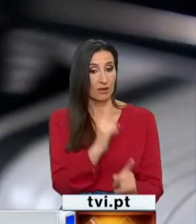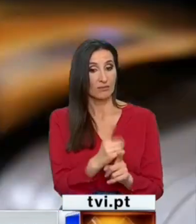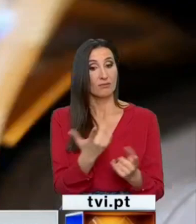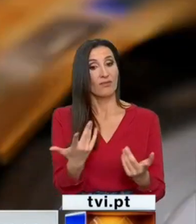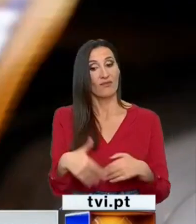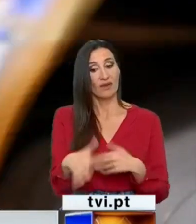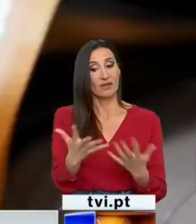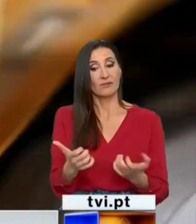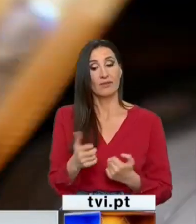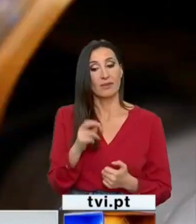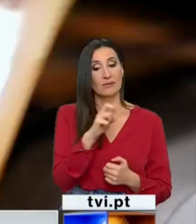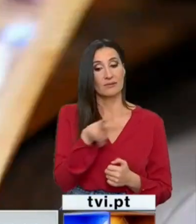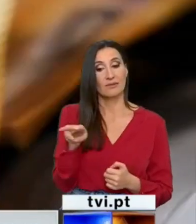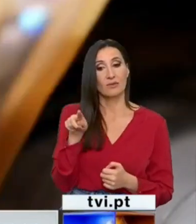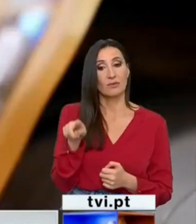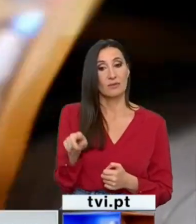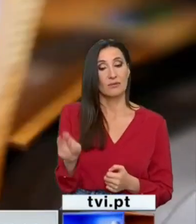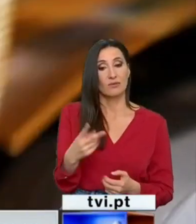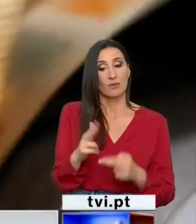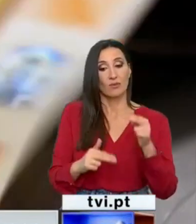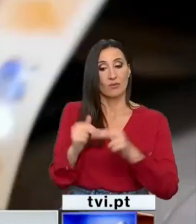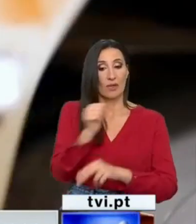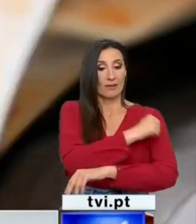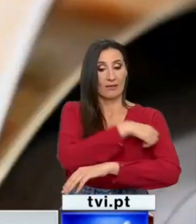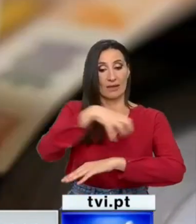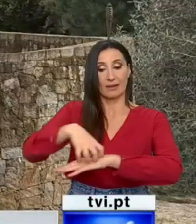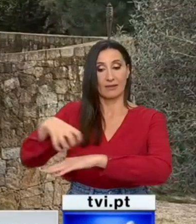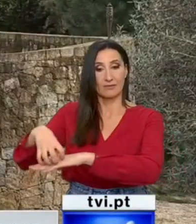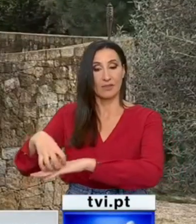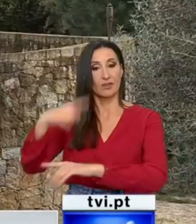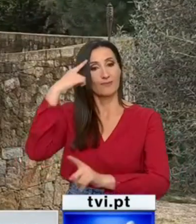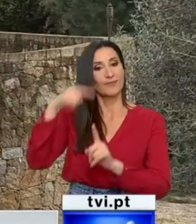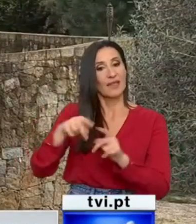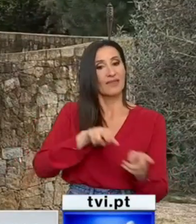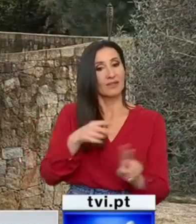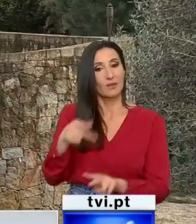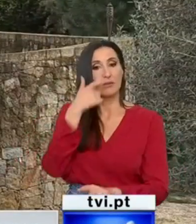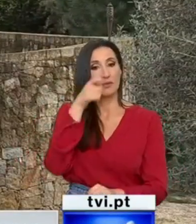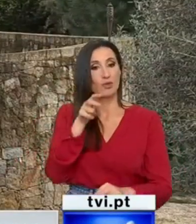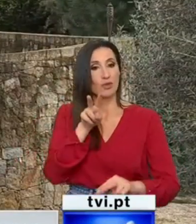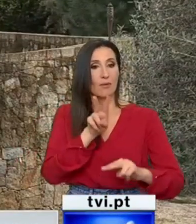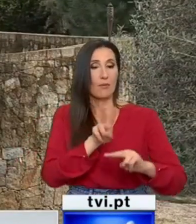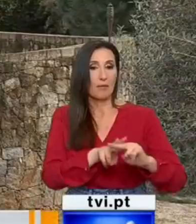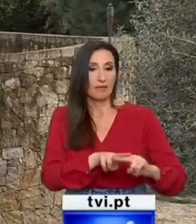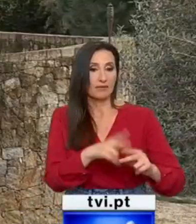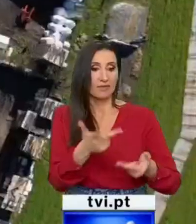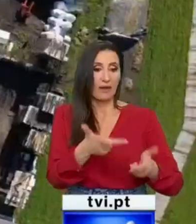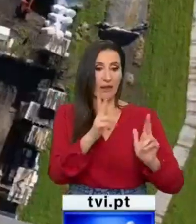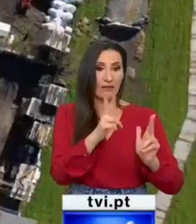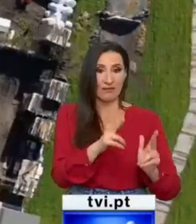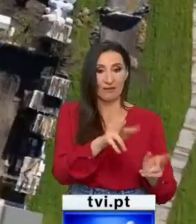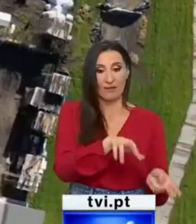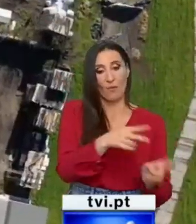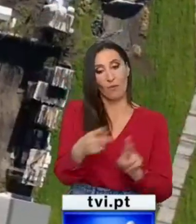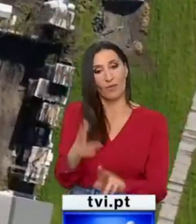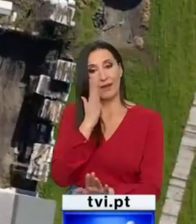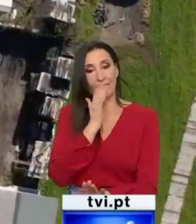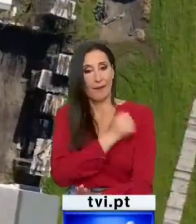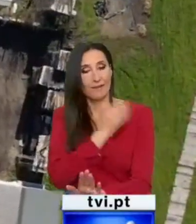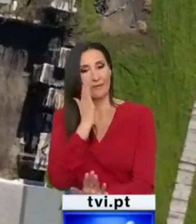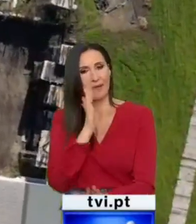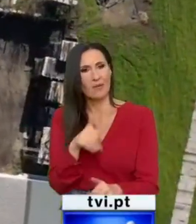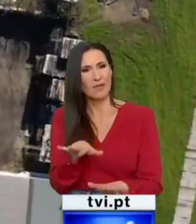receber 300 mil euros para construir casas de transição para reclusos. Mas, quando a esmola é demais, o